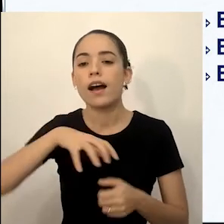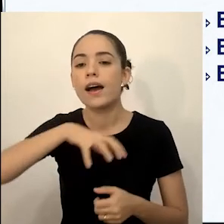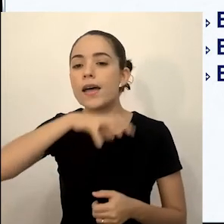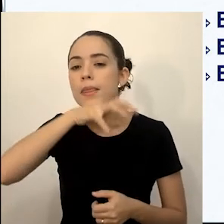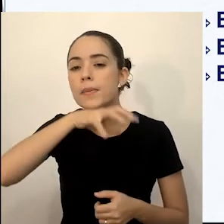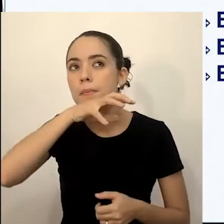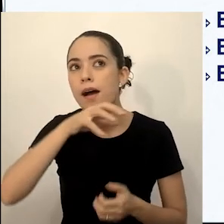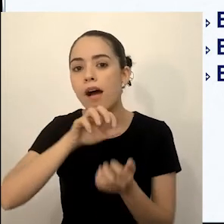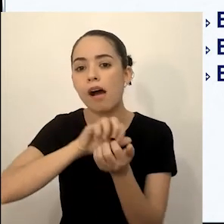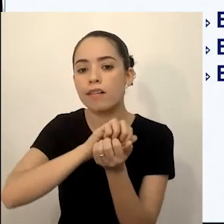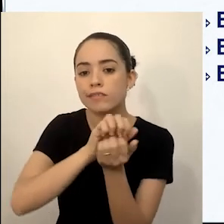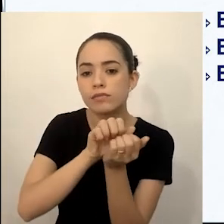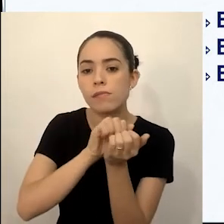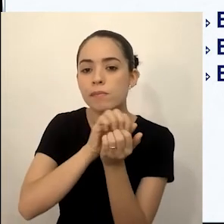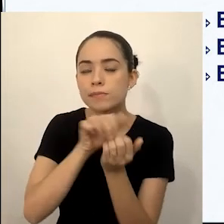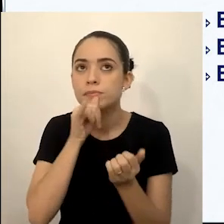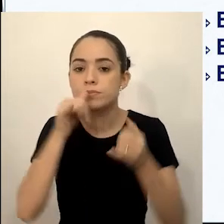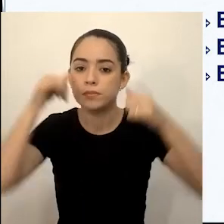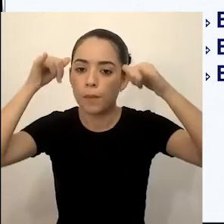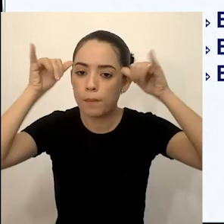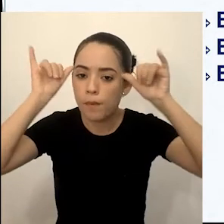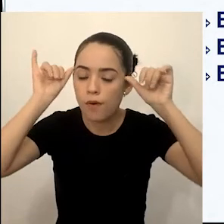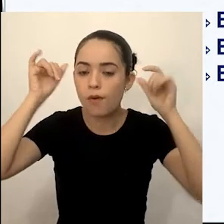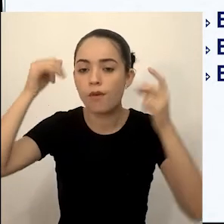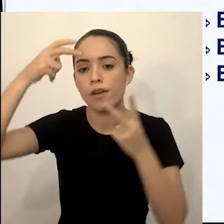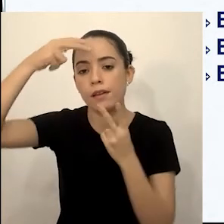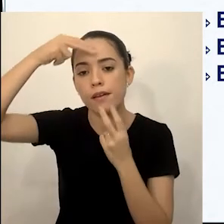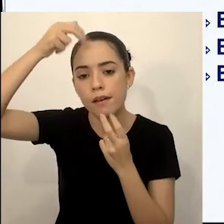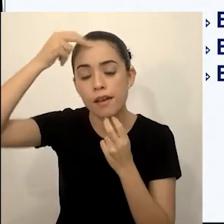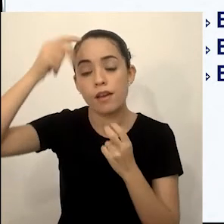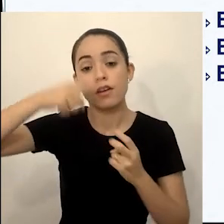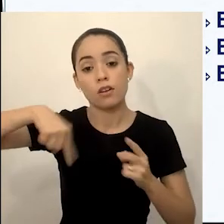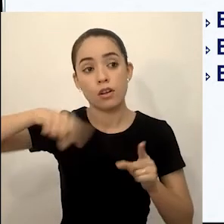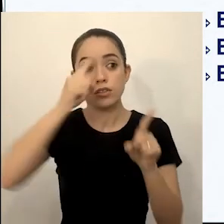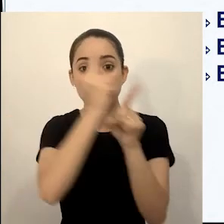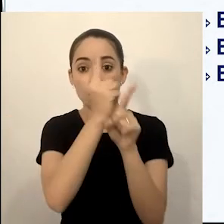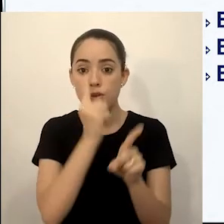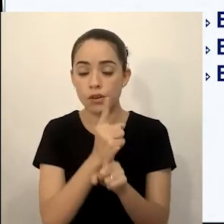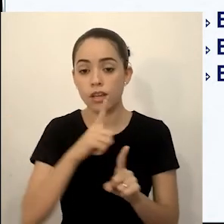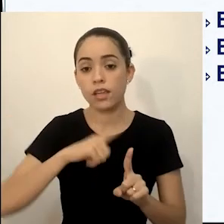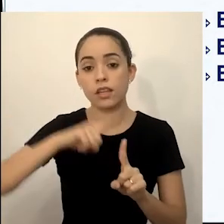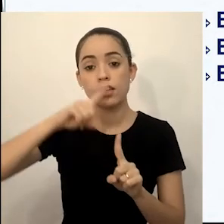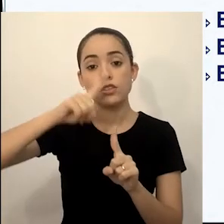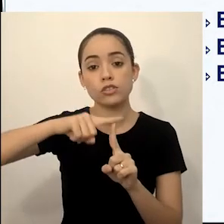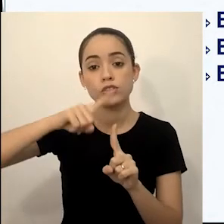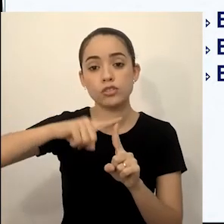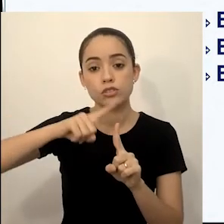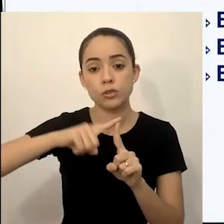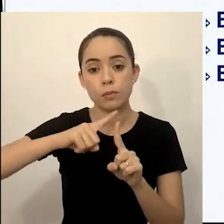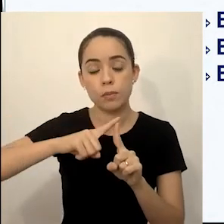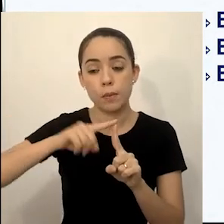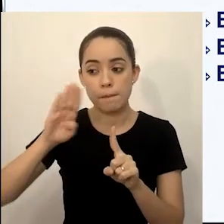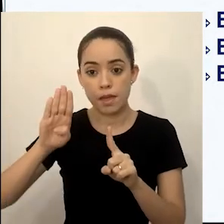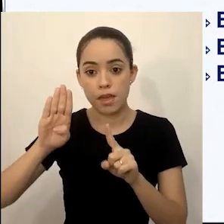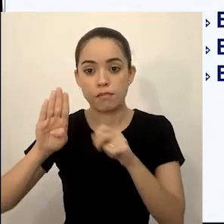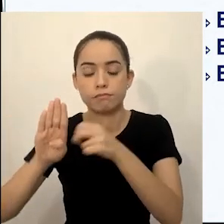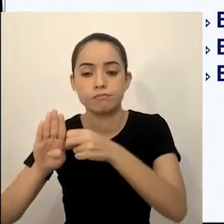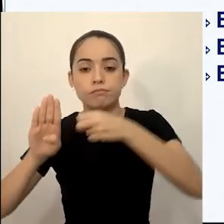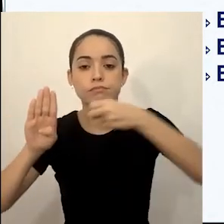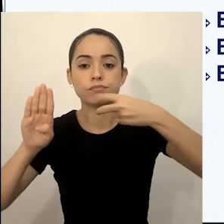Novamente, em ruminantes, observa-se a formação de 2 subtipos de